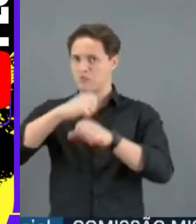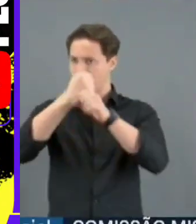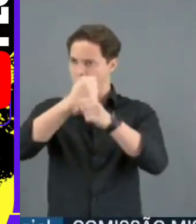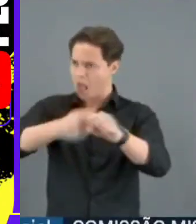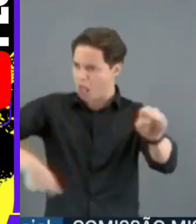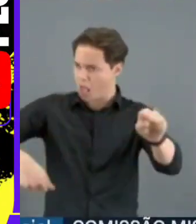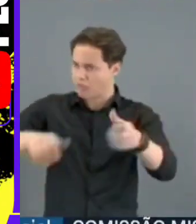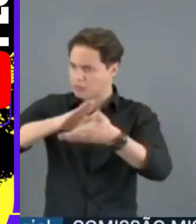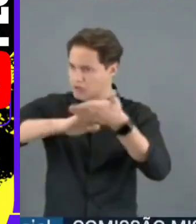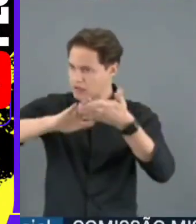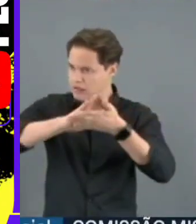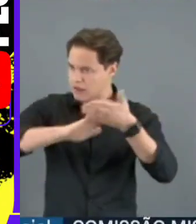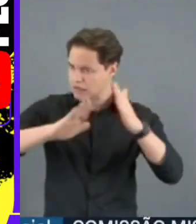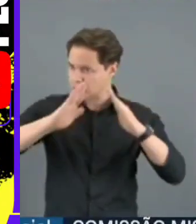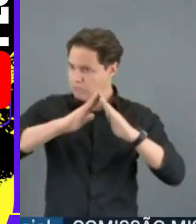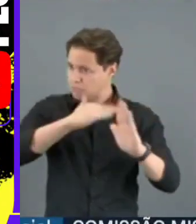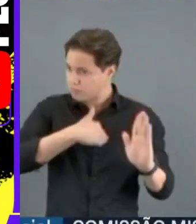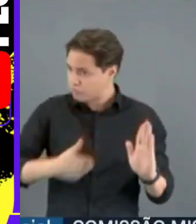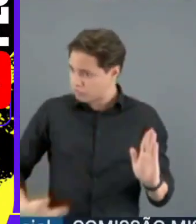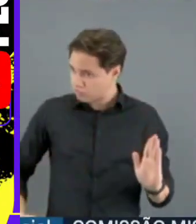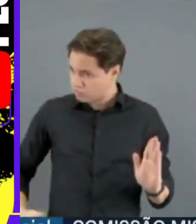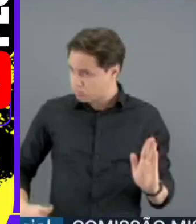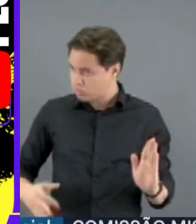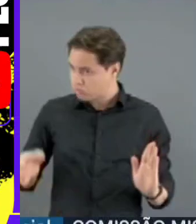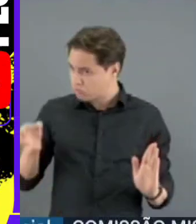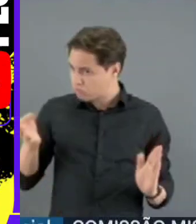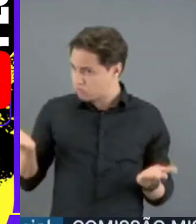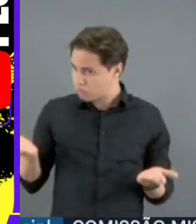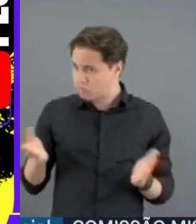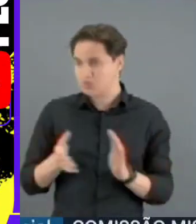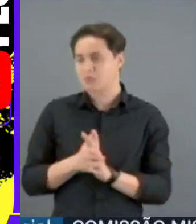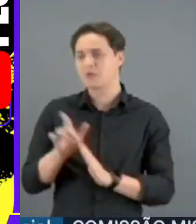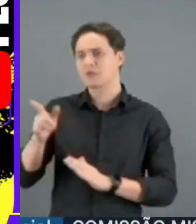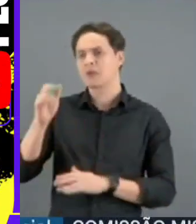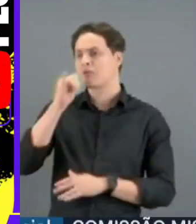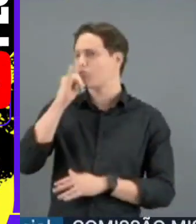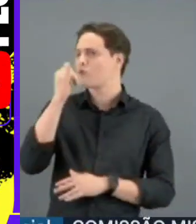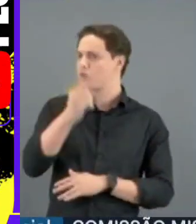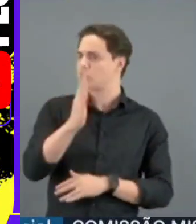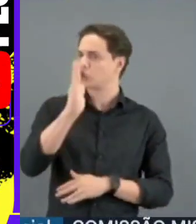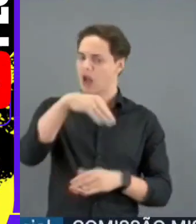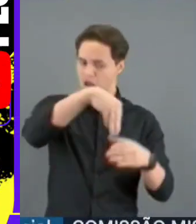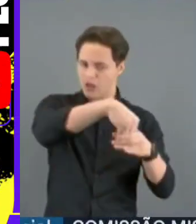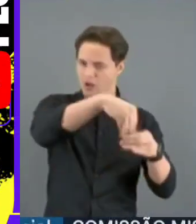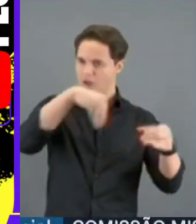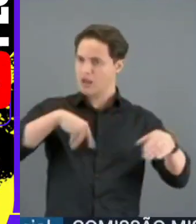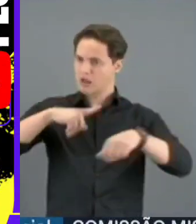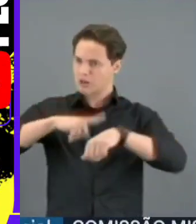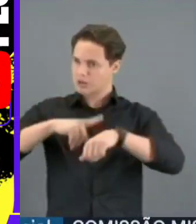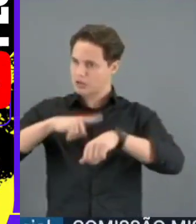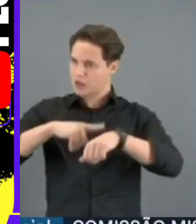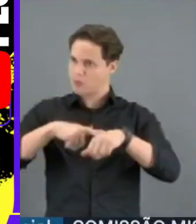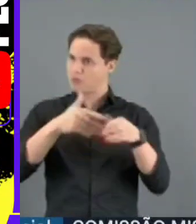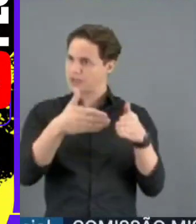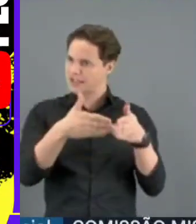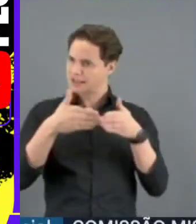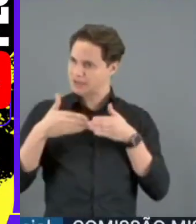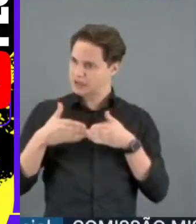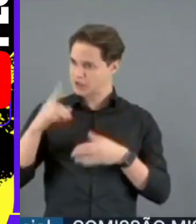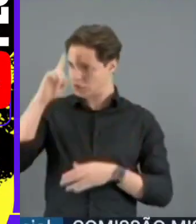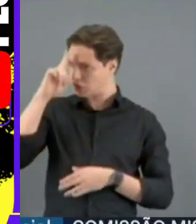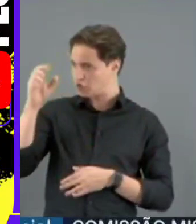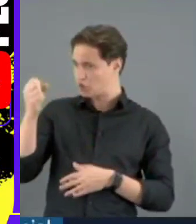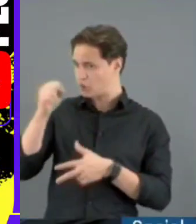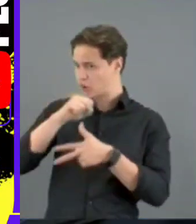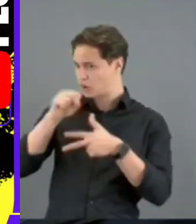de patrimônio público. O senhor já informou que estava afastado de licença no 8 de janeiro. Também